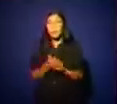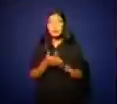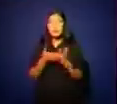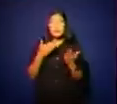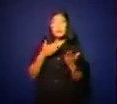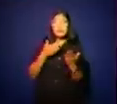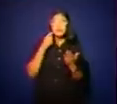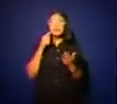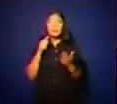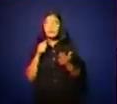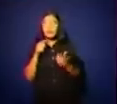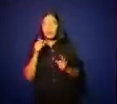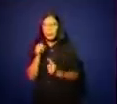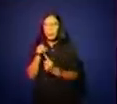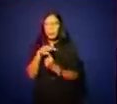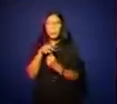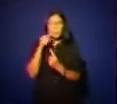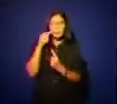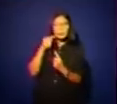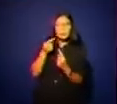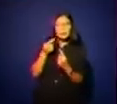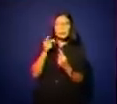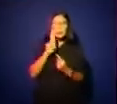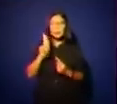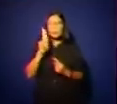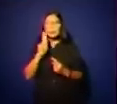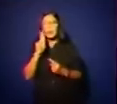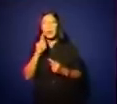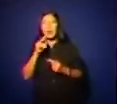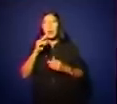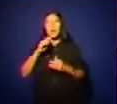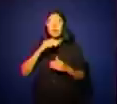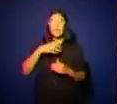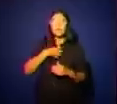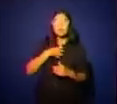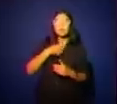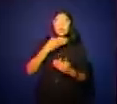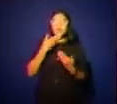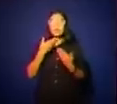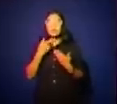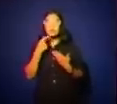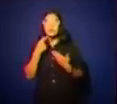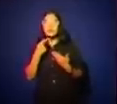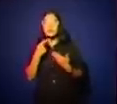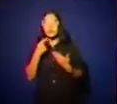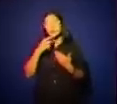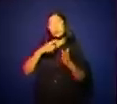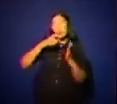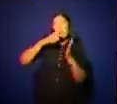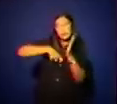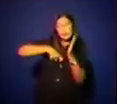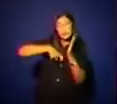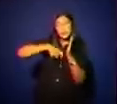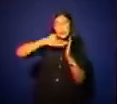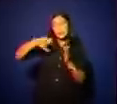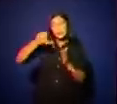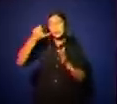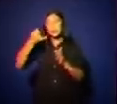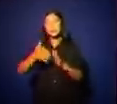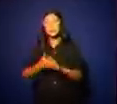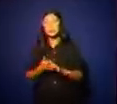banco central às vezes podia usar arcabouços macroprudenciais e não só a taxa de juro